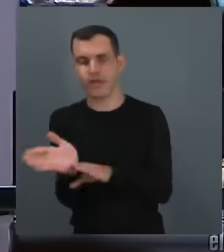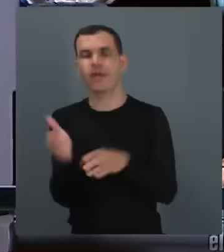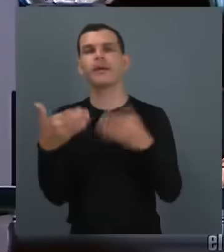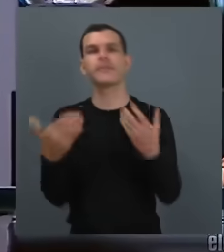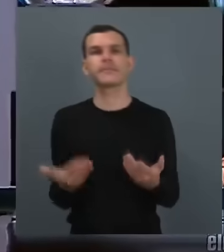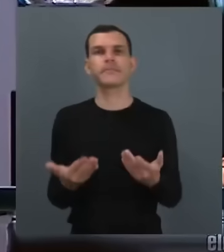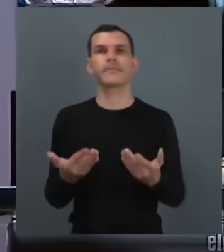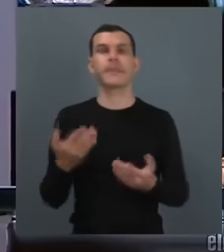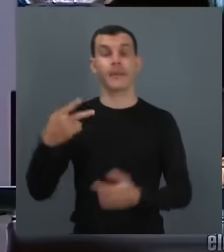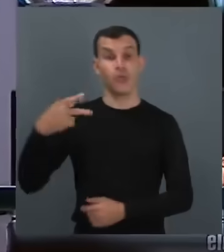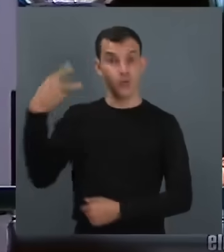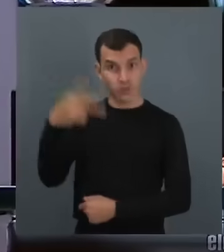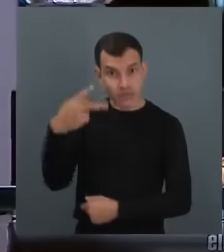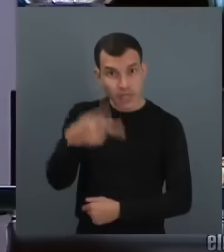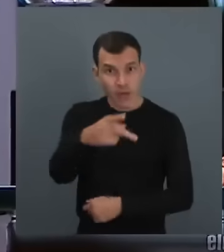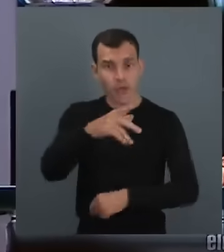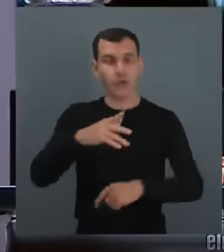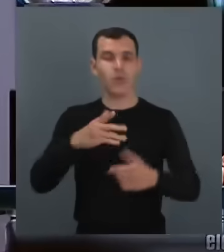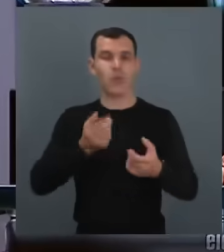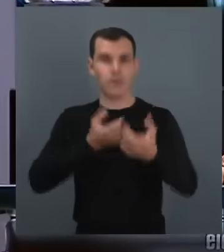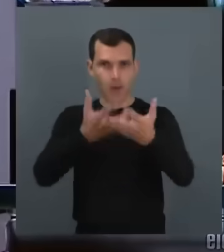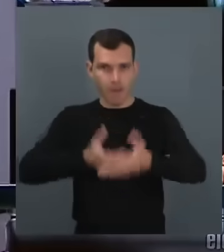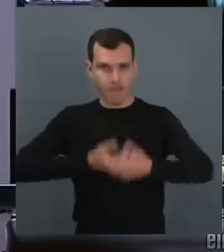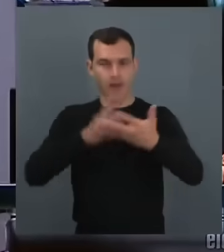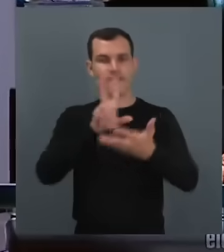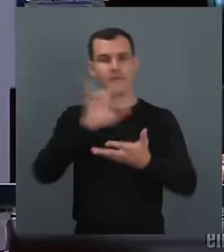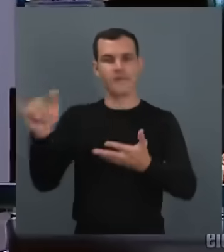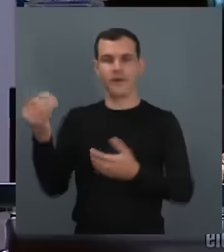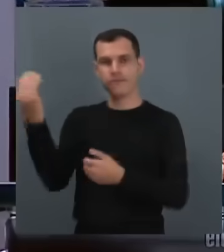Casa. Passo a palavra ao senador